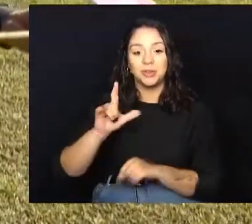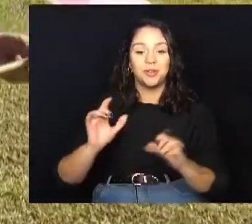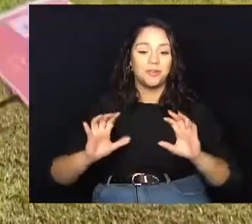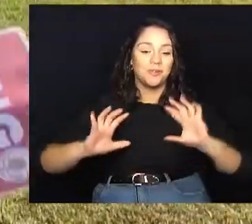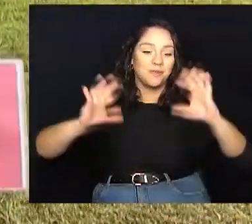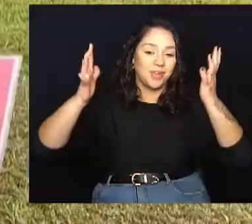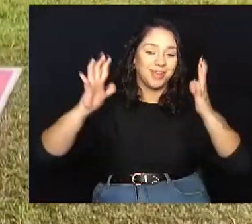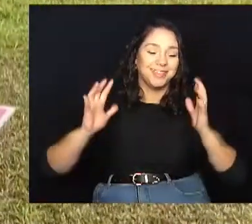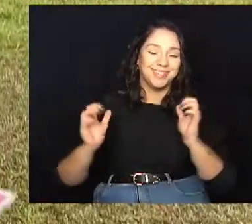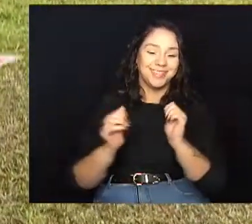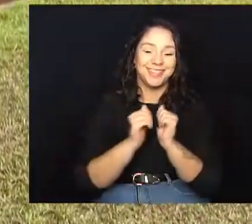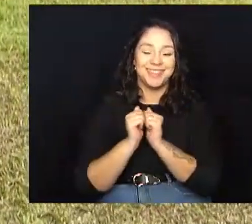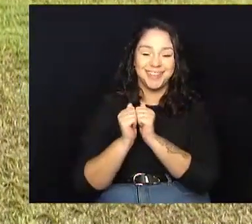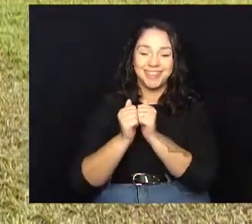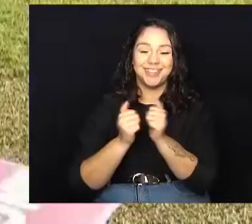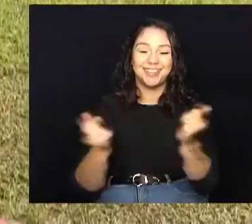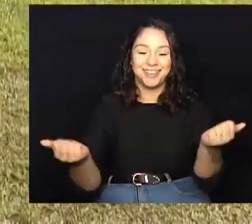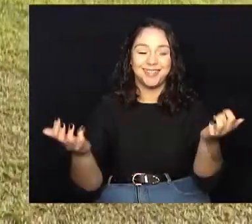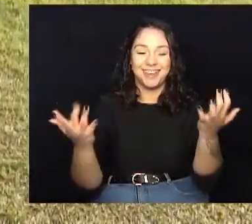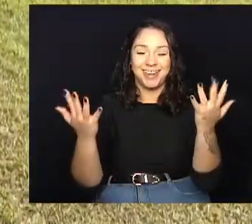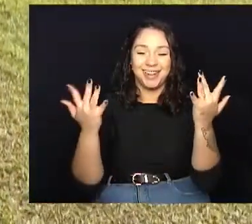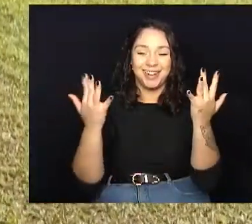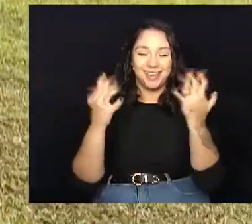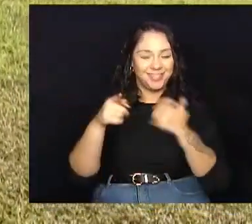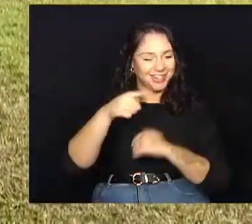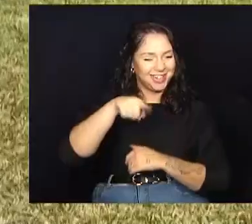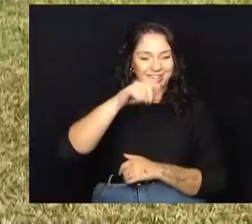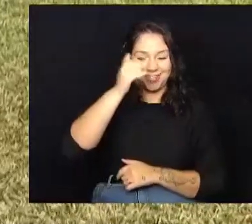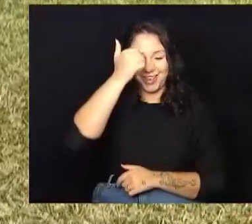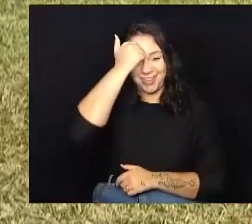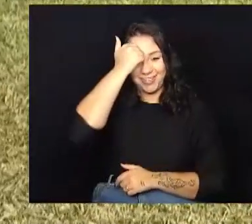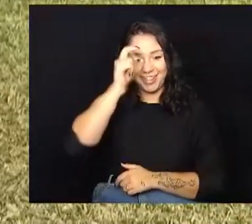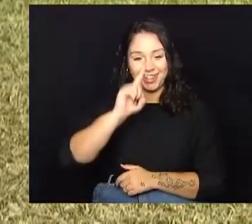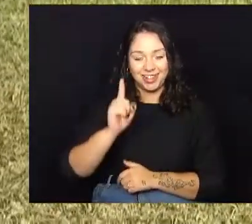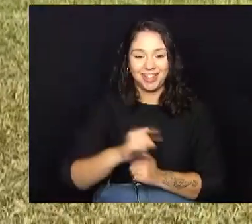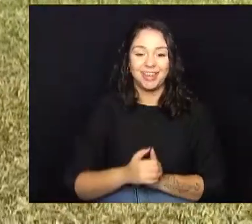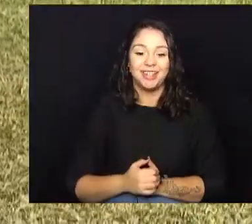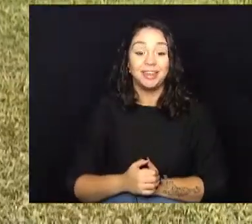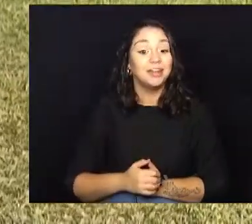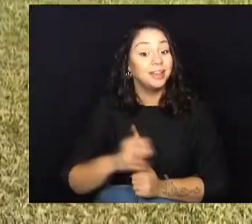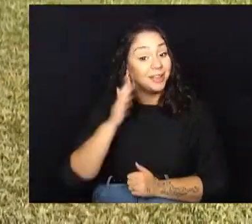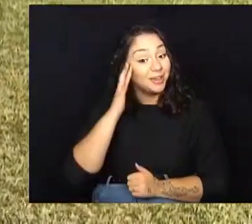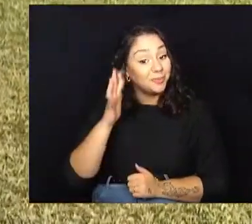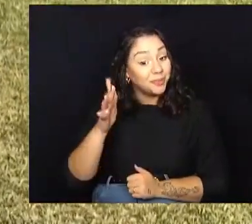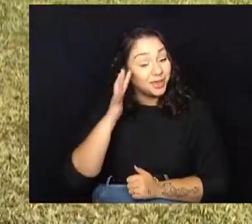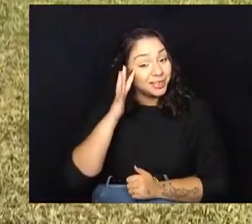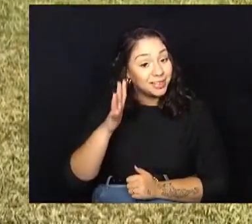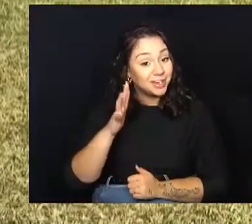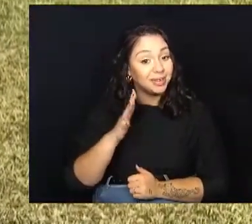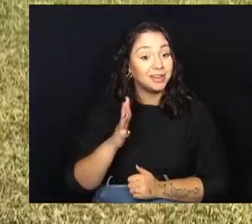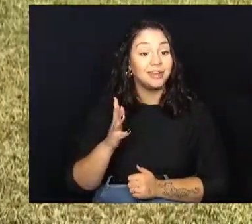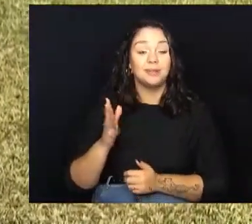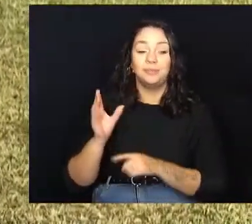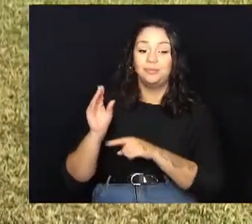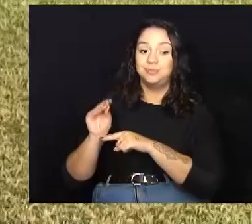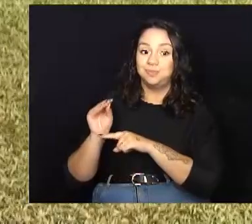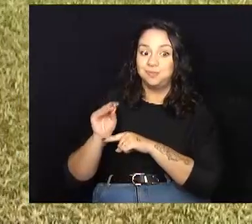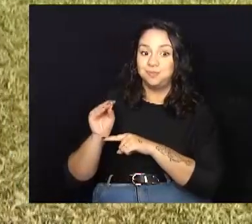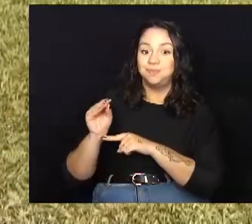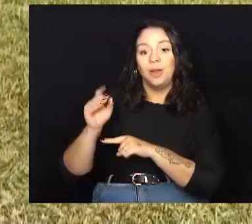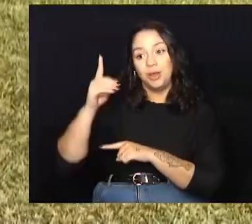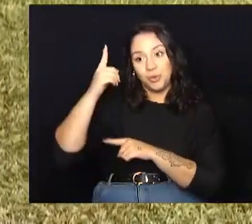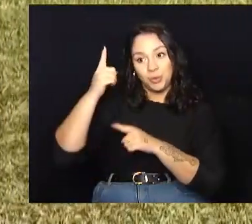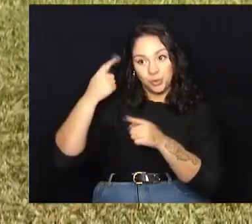conosco Venha que você não vai se arrepender imagine para manter esse sucesso Todo